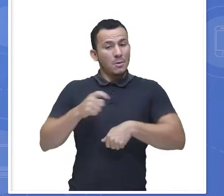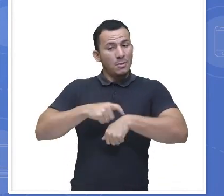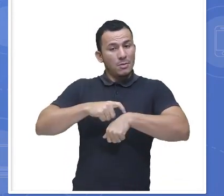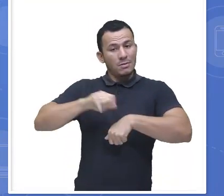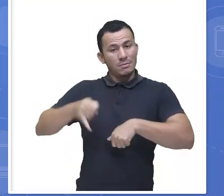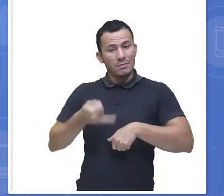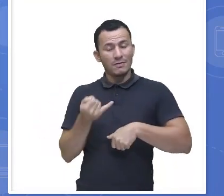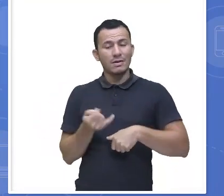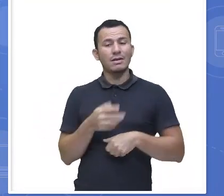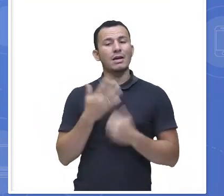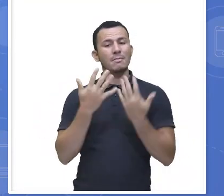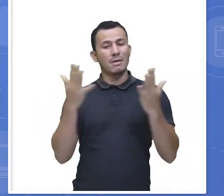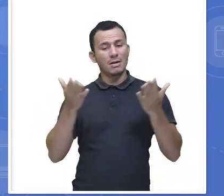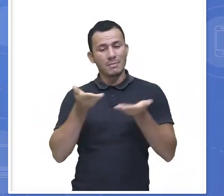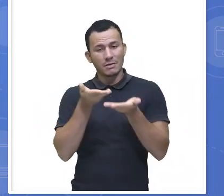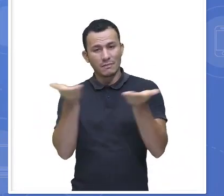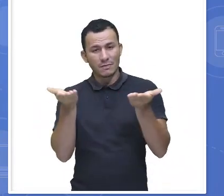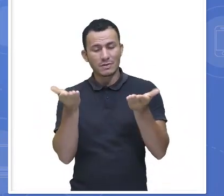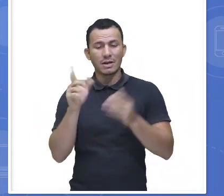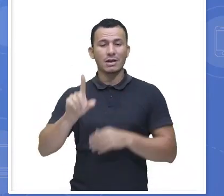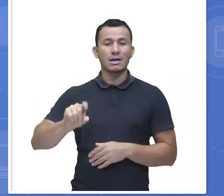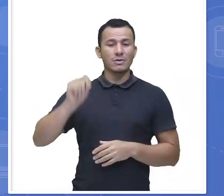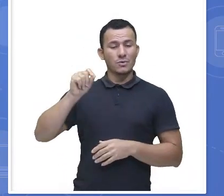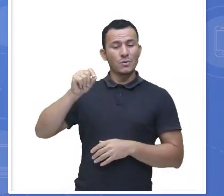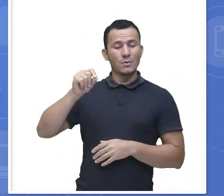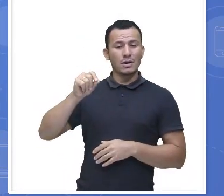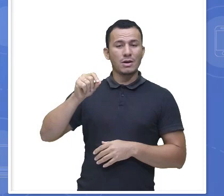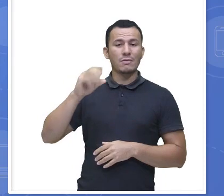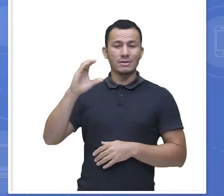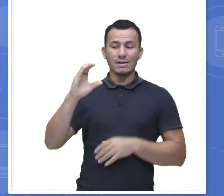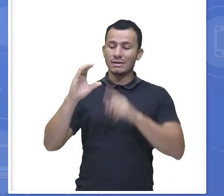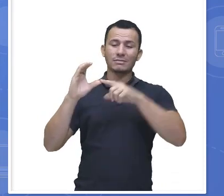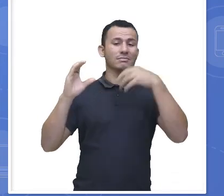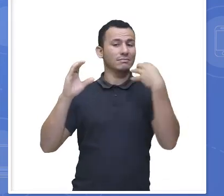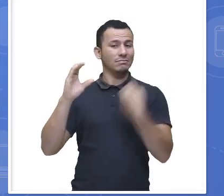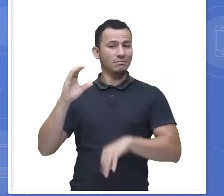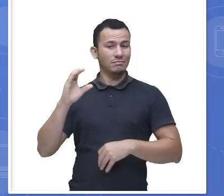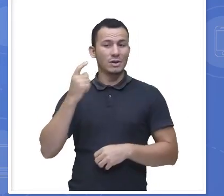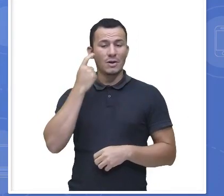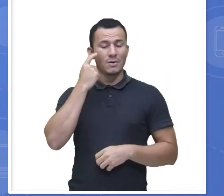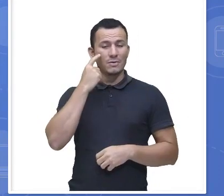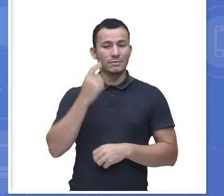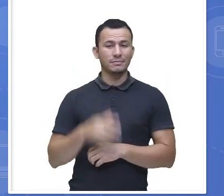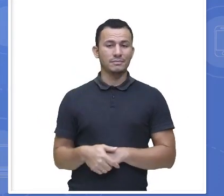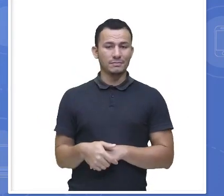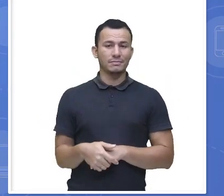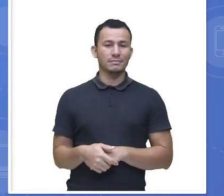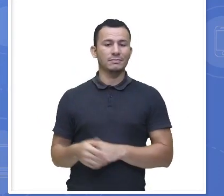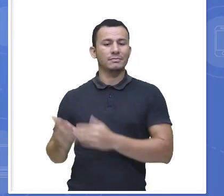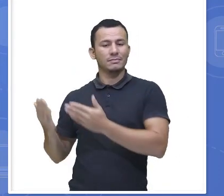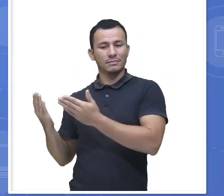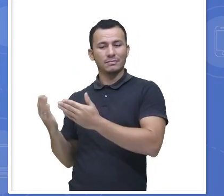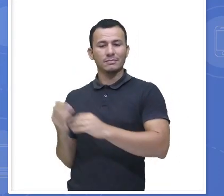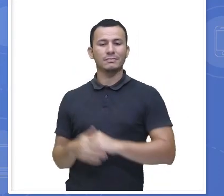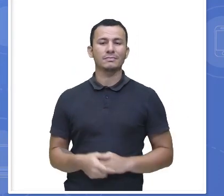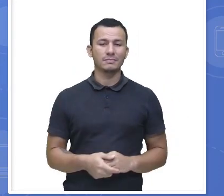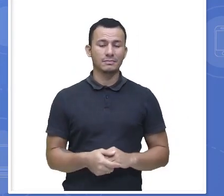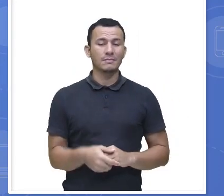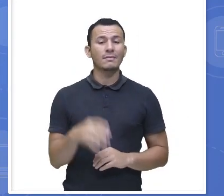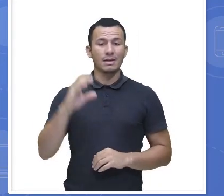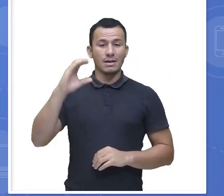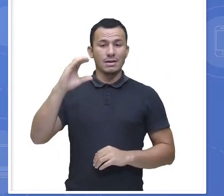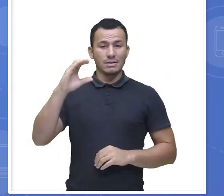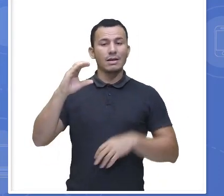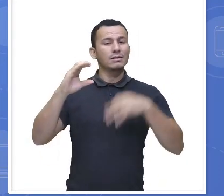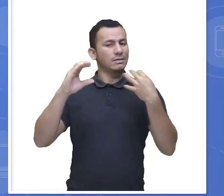você que assinalou lá, os nossos queridos, a letra C. Vamos colocar nosso gabarito. Olha aí, a alternativa